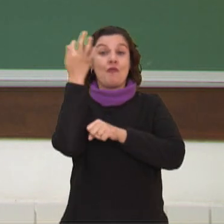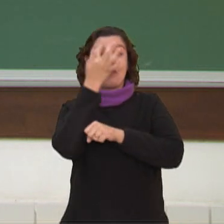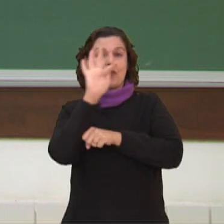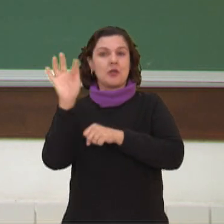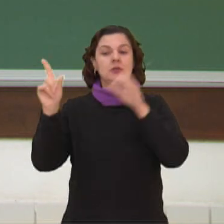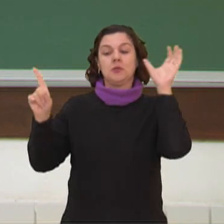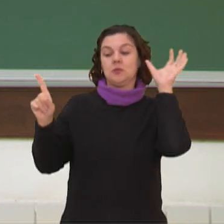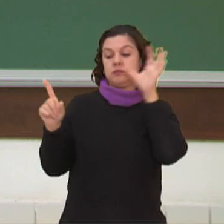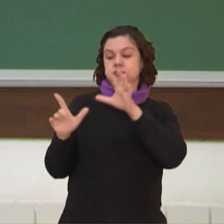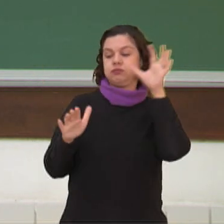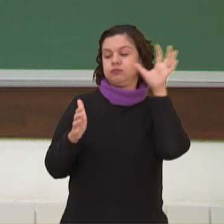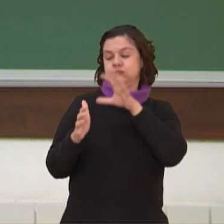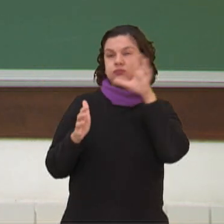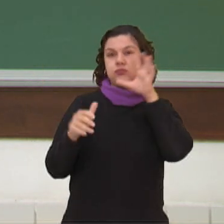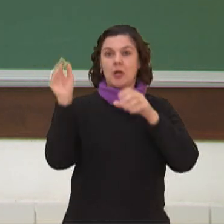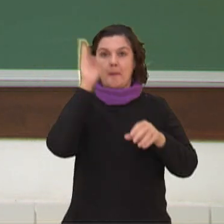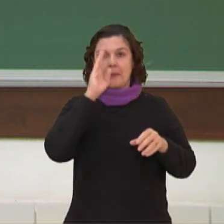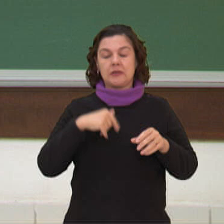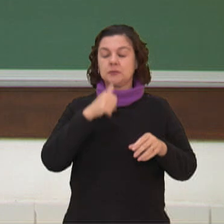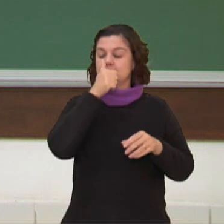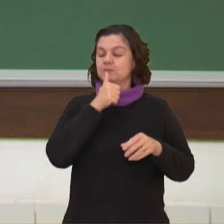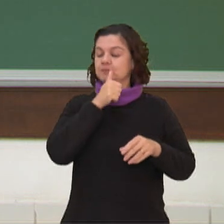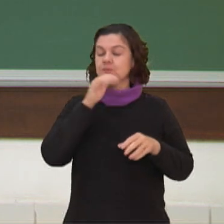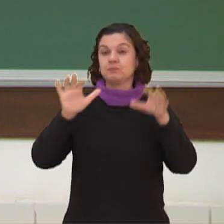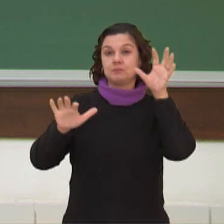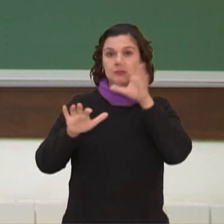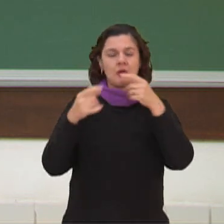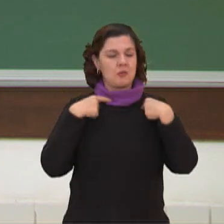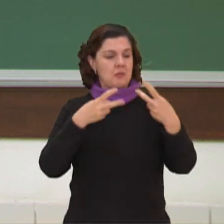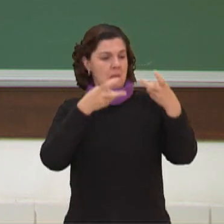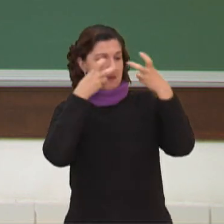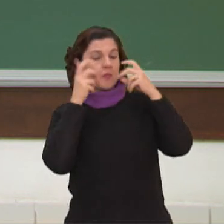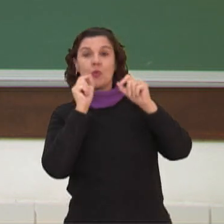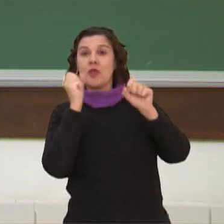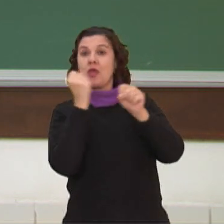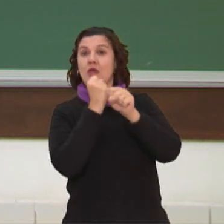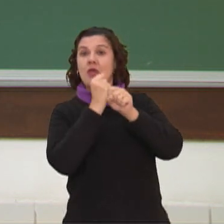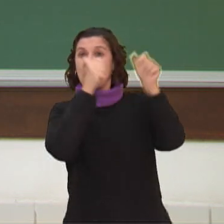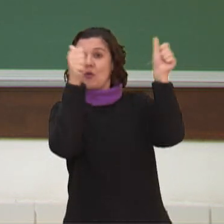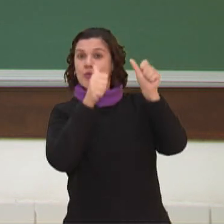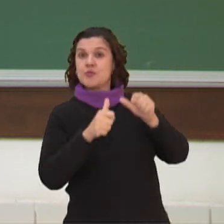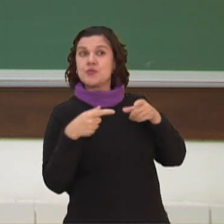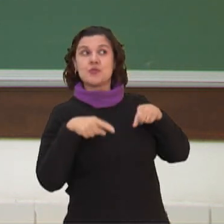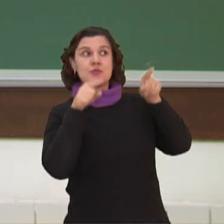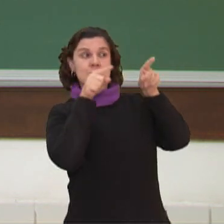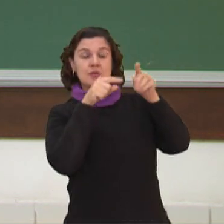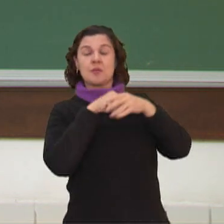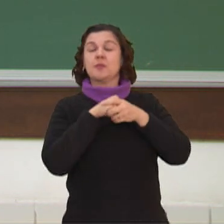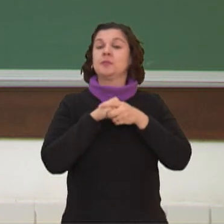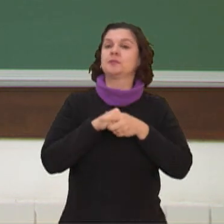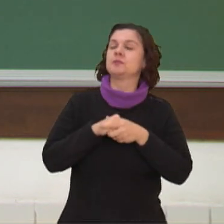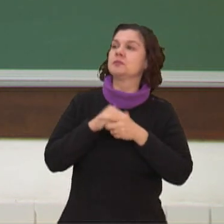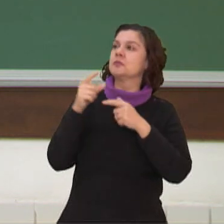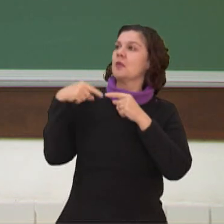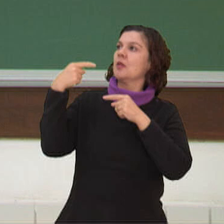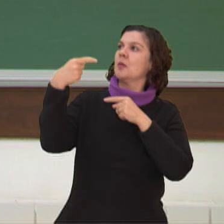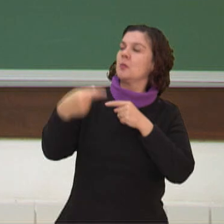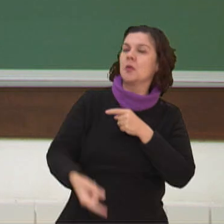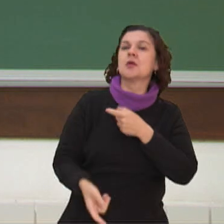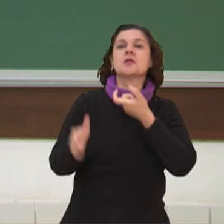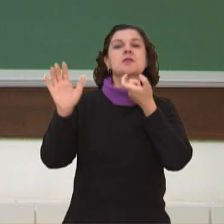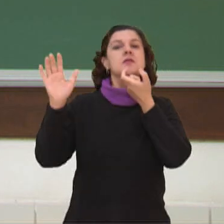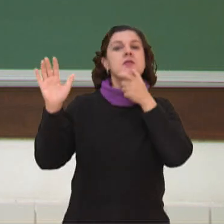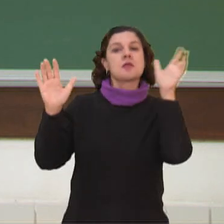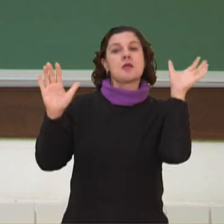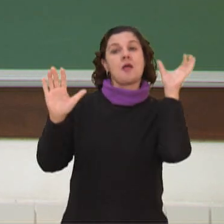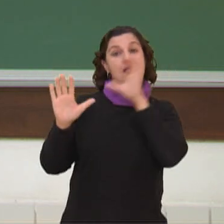francesa em nosso país, a gente encontra isso na arquitetura. Depois passamos por influência